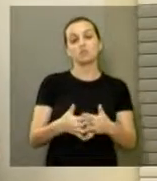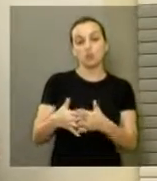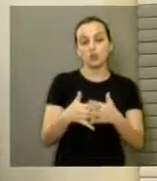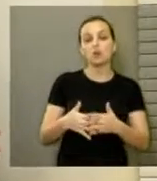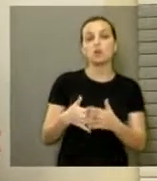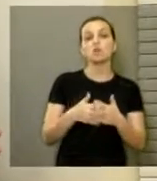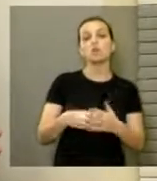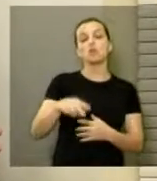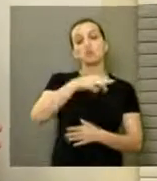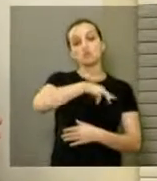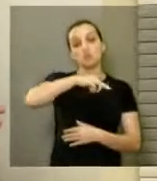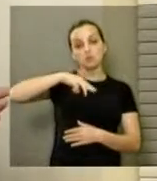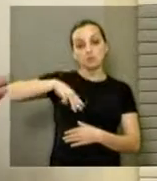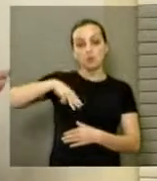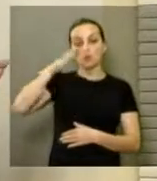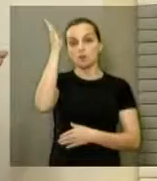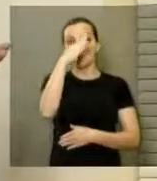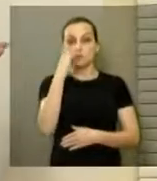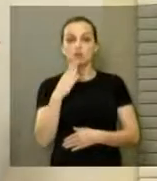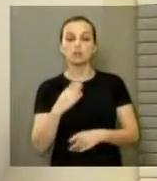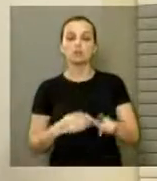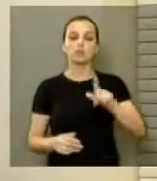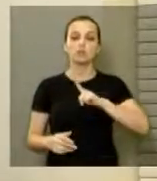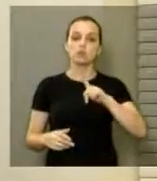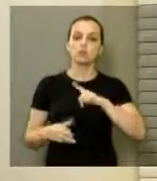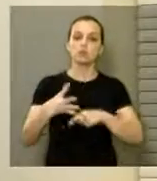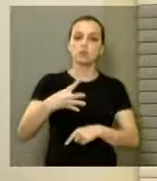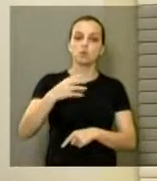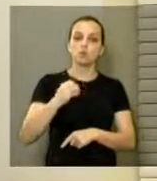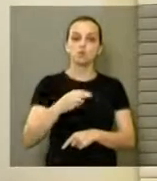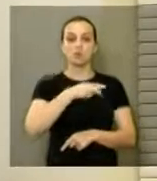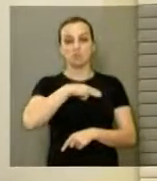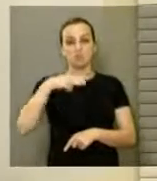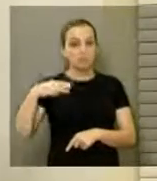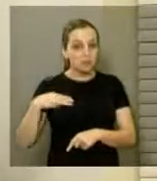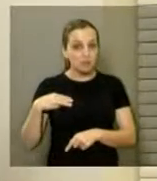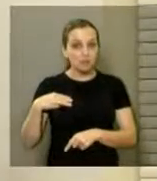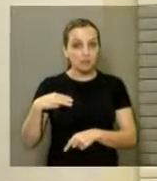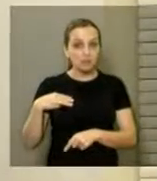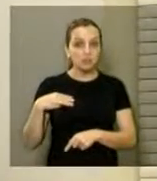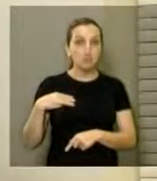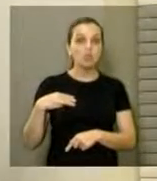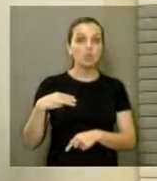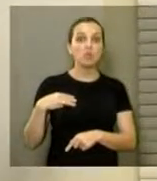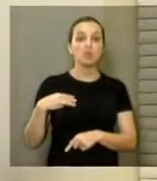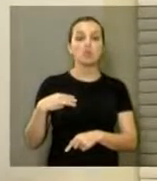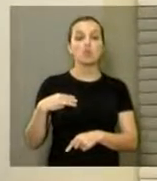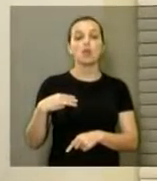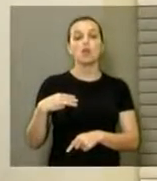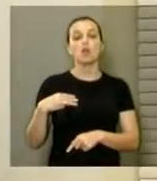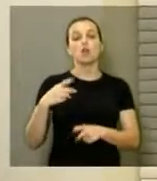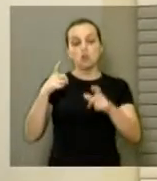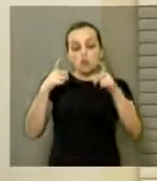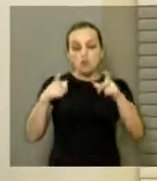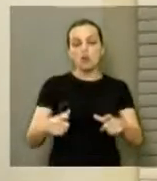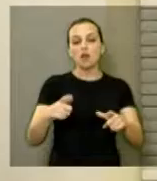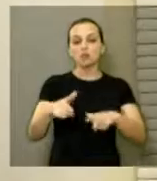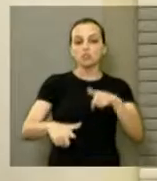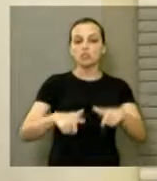ministérios. O Brasil hoje tem 40 ministérios, um verdadeiro empreguismo para se acomodar